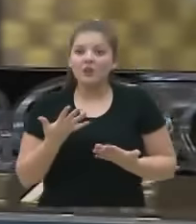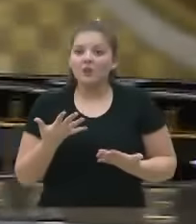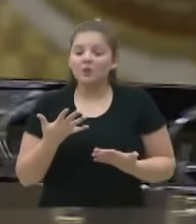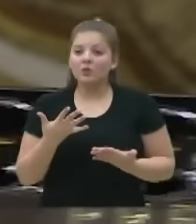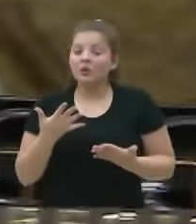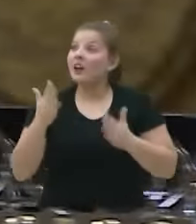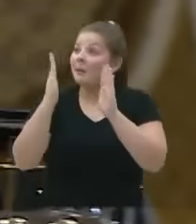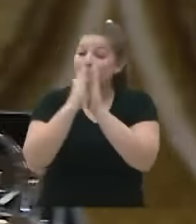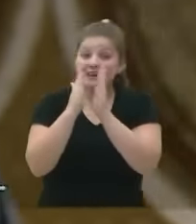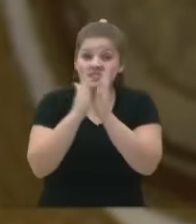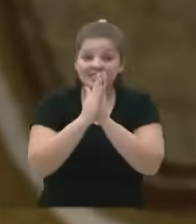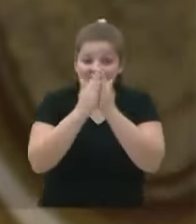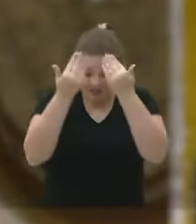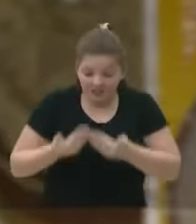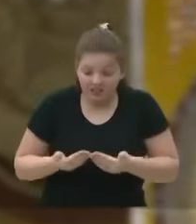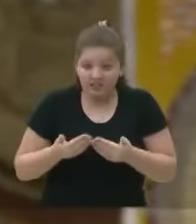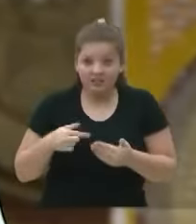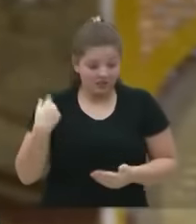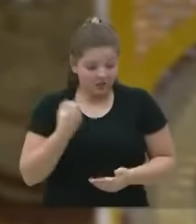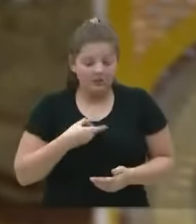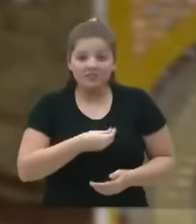estar presente,